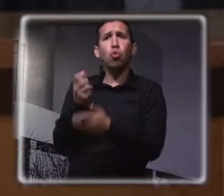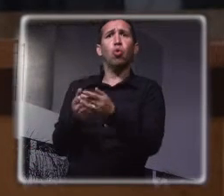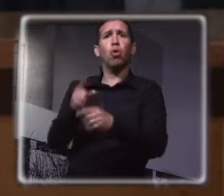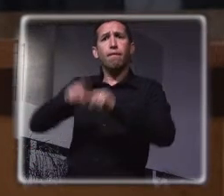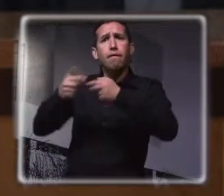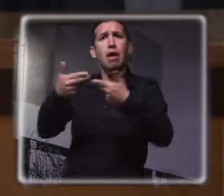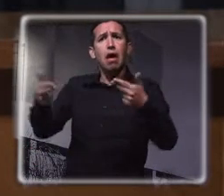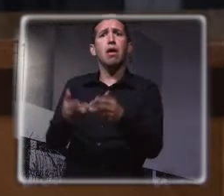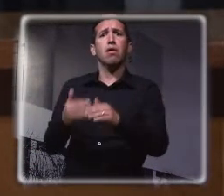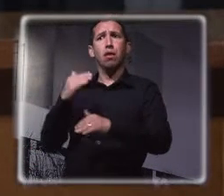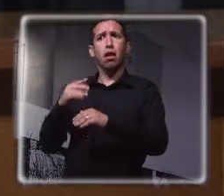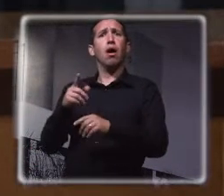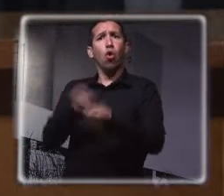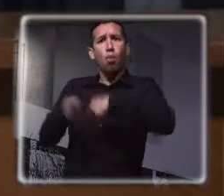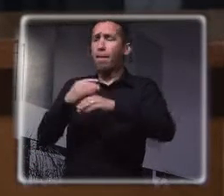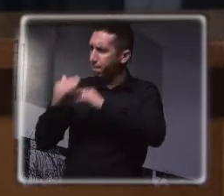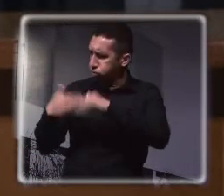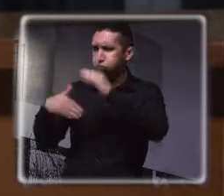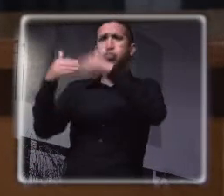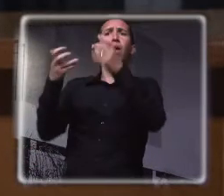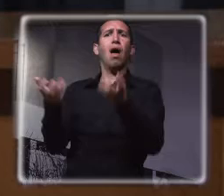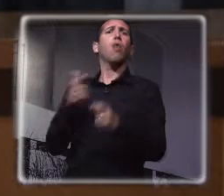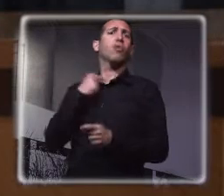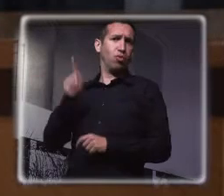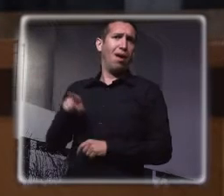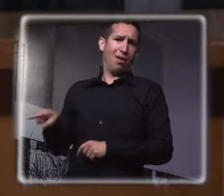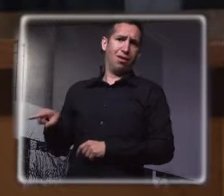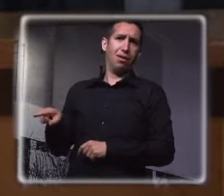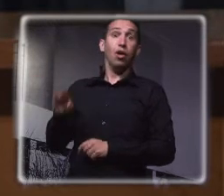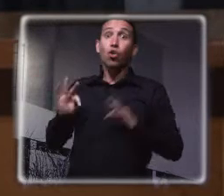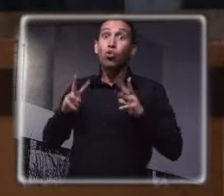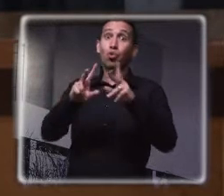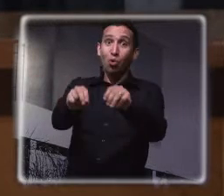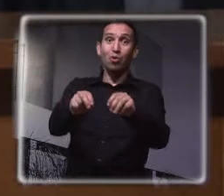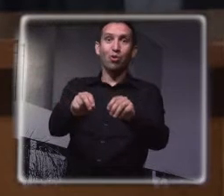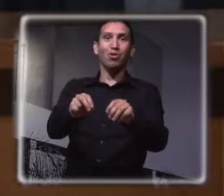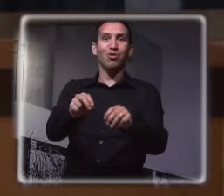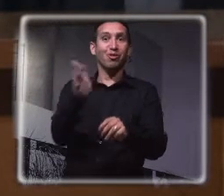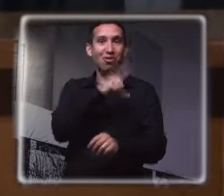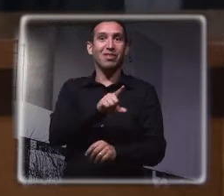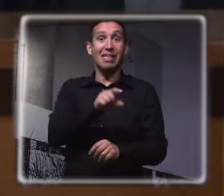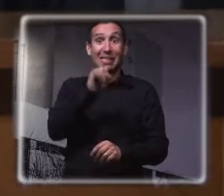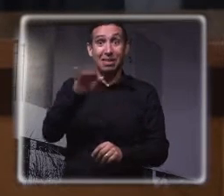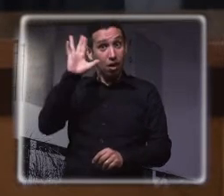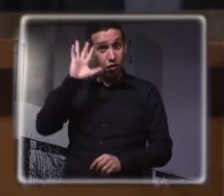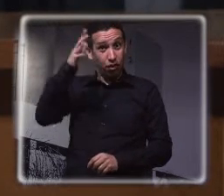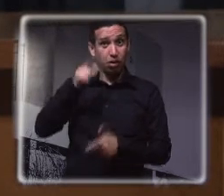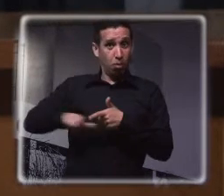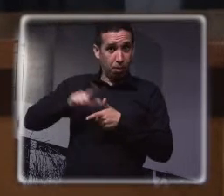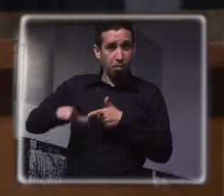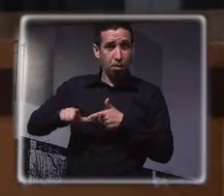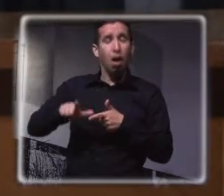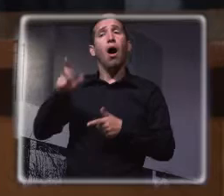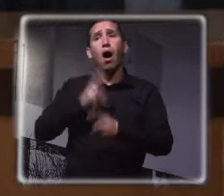continuem fazendo a economia girar. Então, é um processo em que todos ganham. Né? Solucionando esse tipo de conflito,